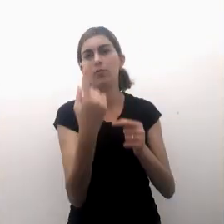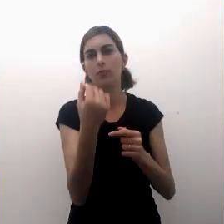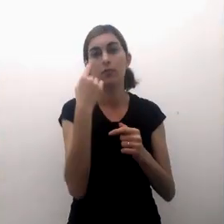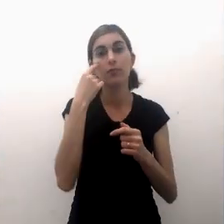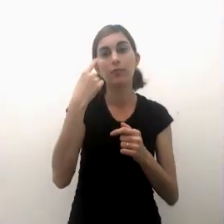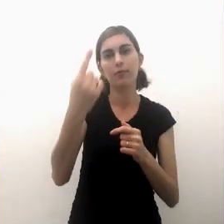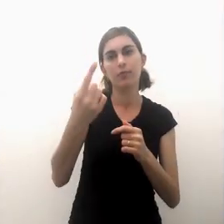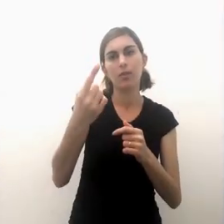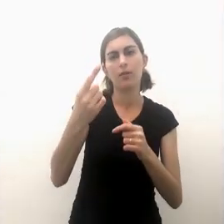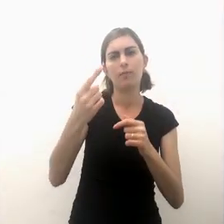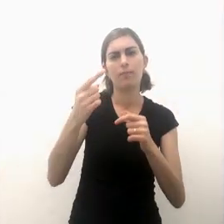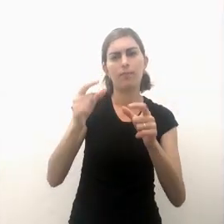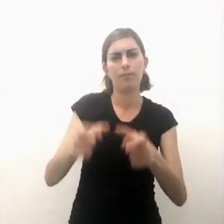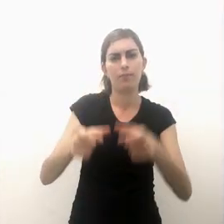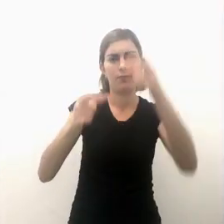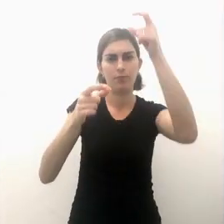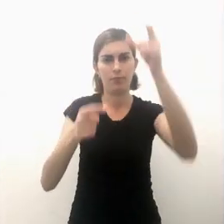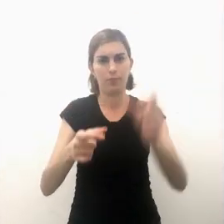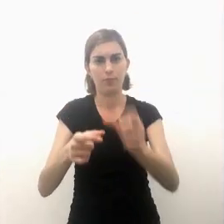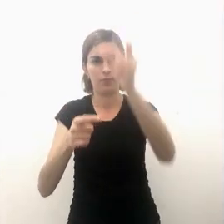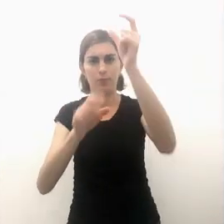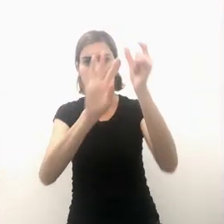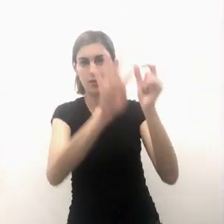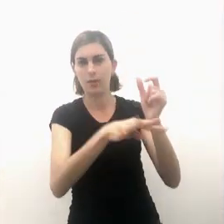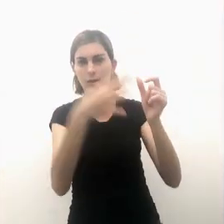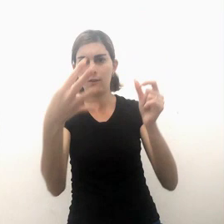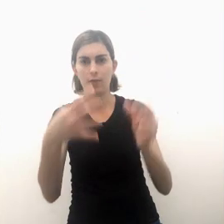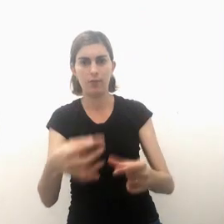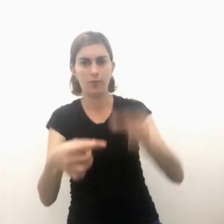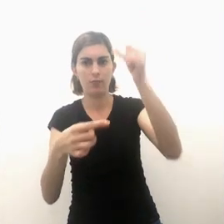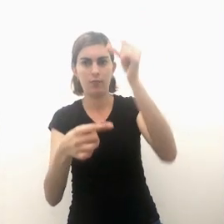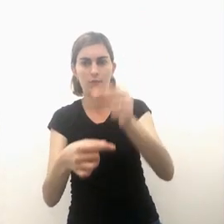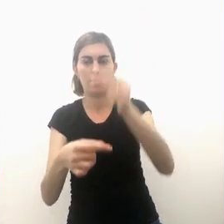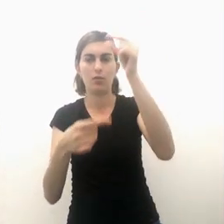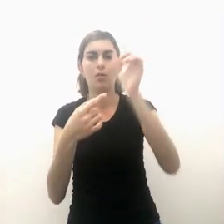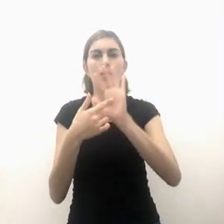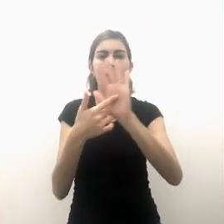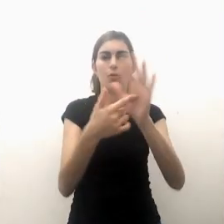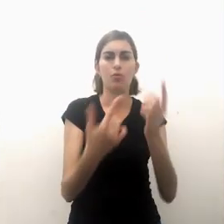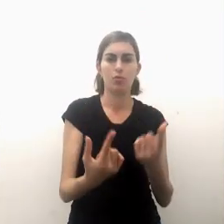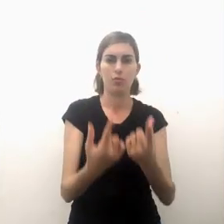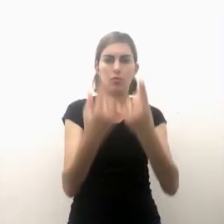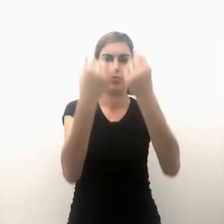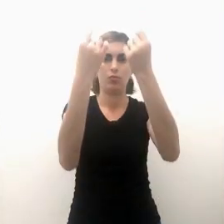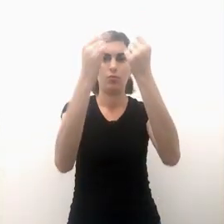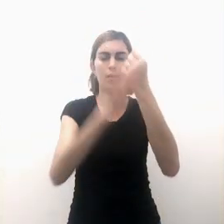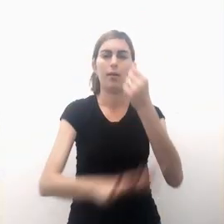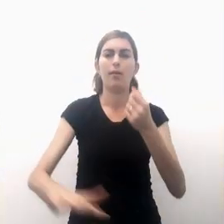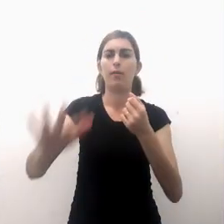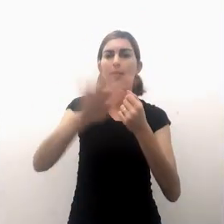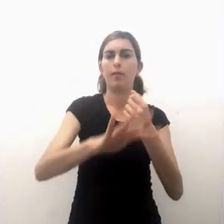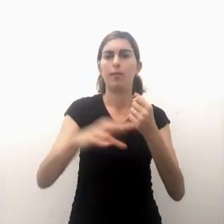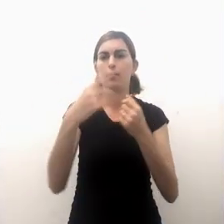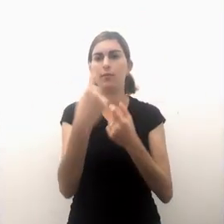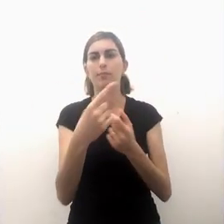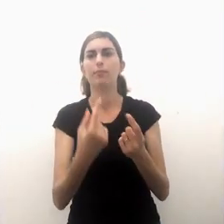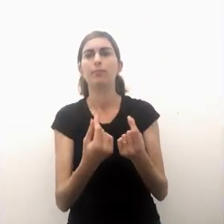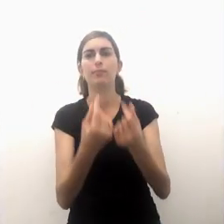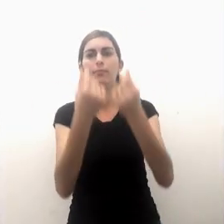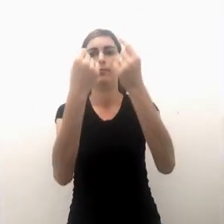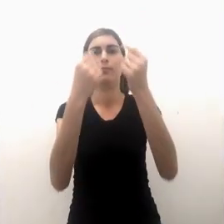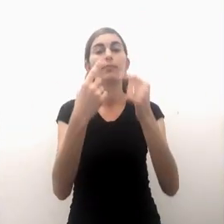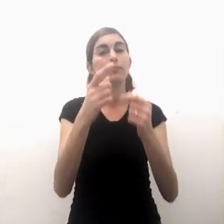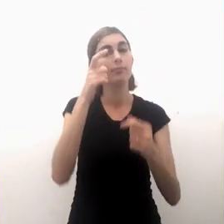veem umas torres, né, um gráfico em forma de torre, que mostra os investimentos e as áreas desses